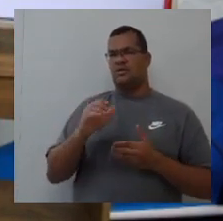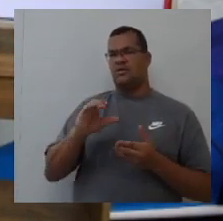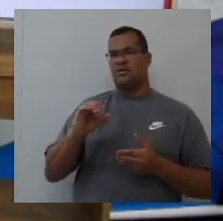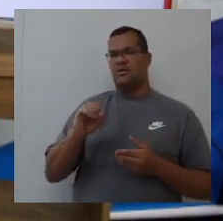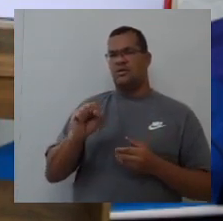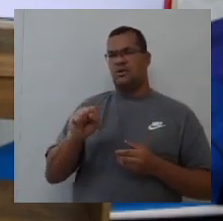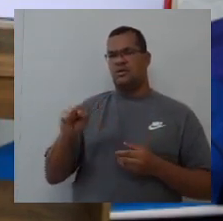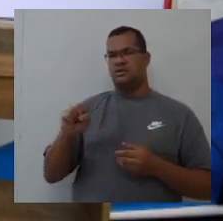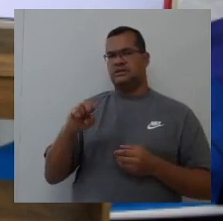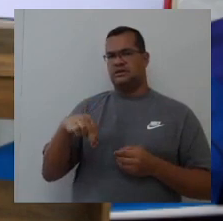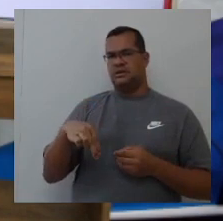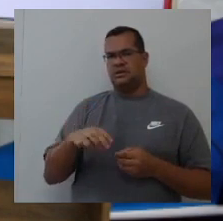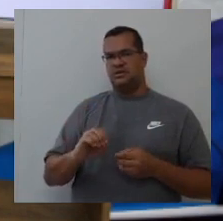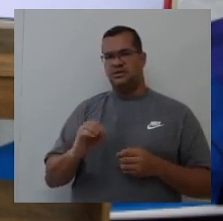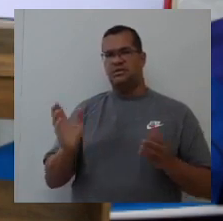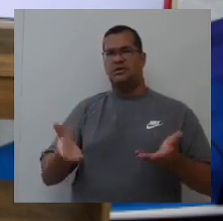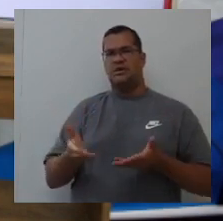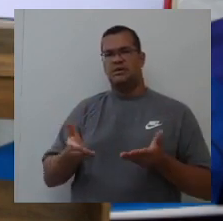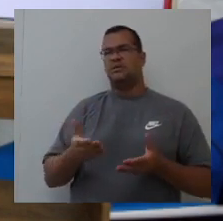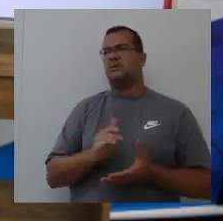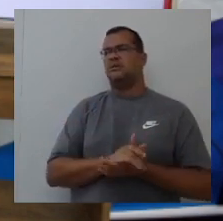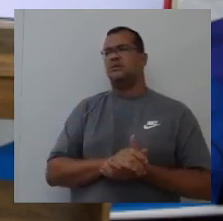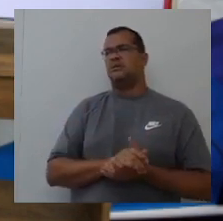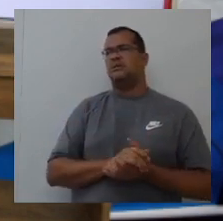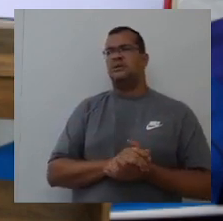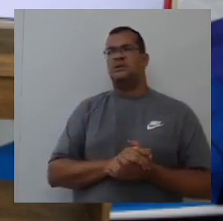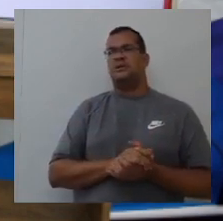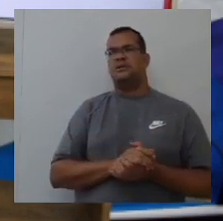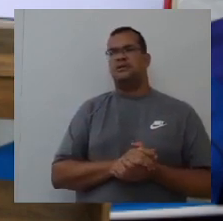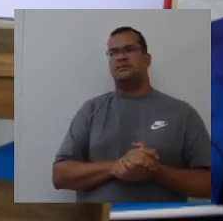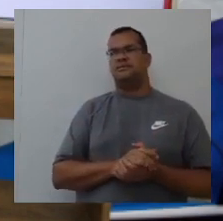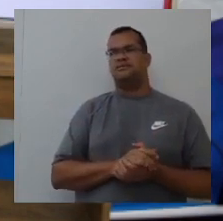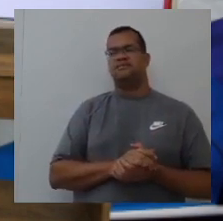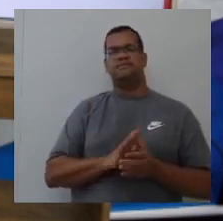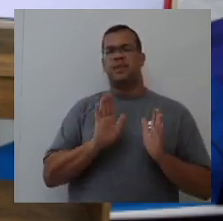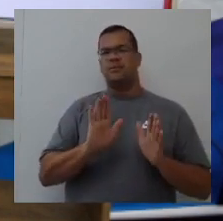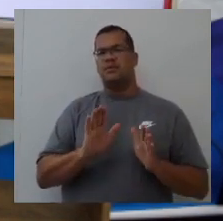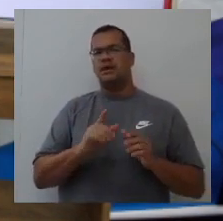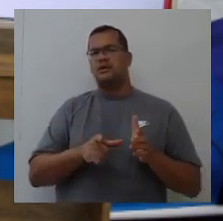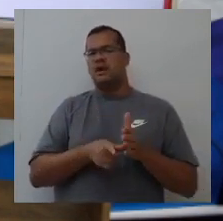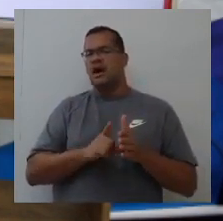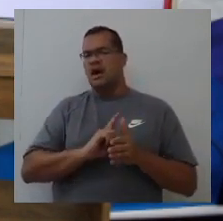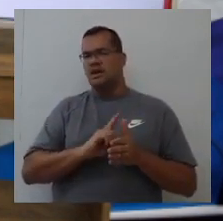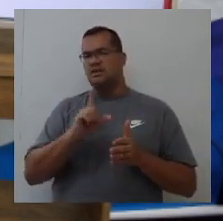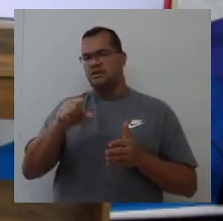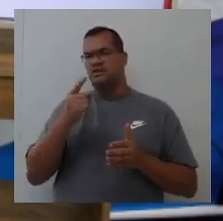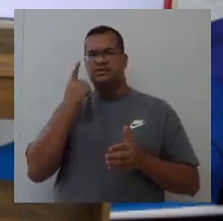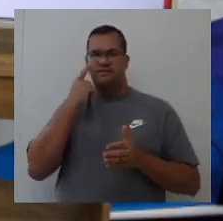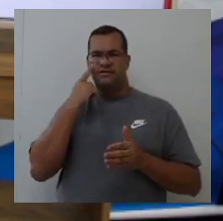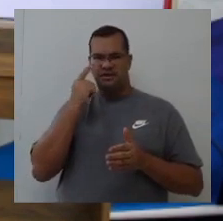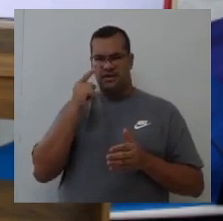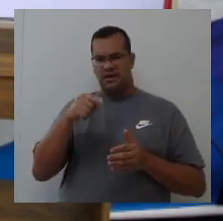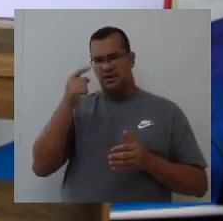terceira razão trigonométrica a gente vai ver agora. Mas, antes dela, eu queria fazer você pensar